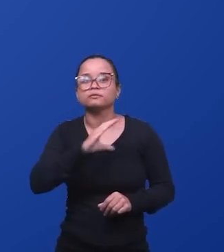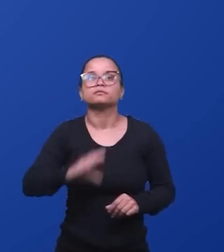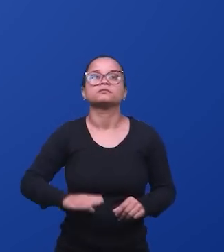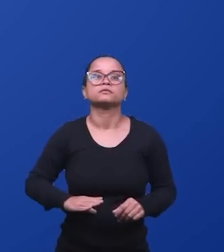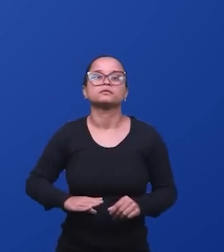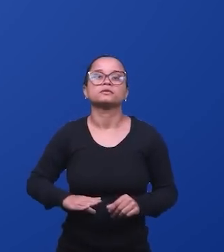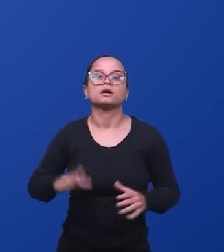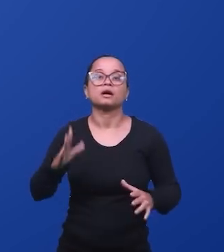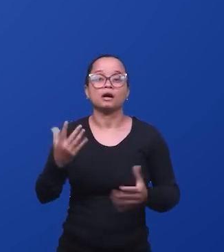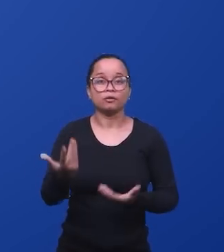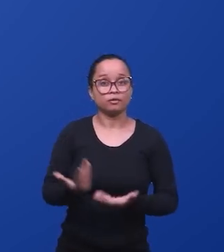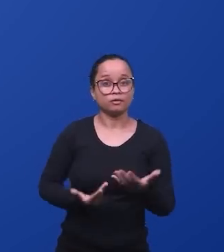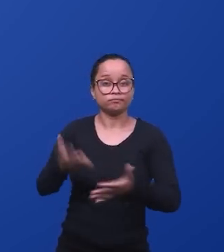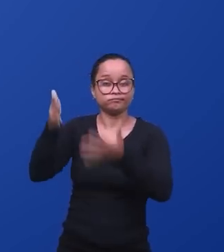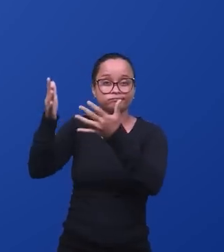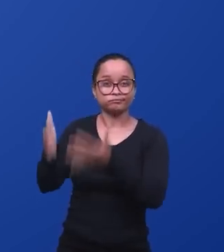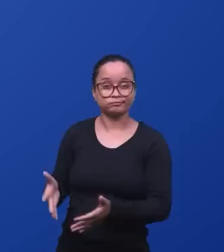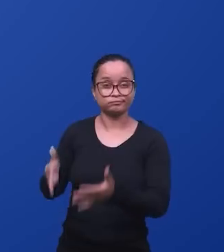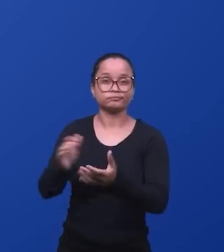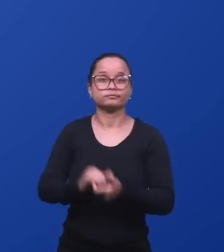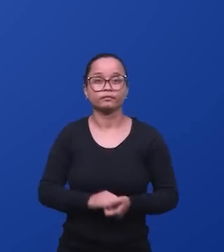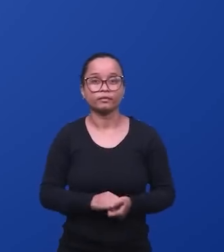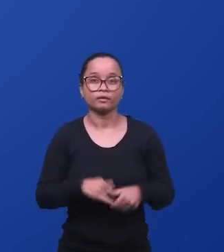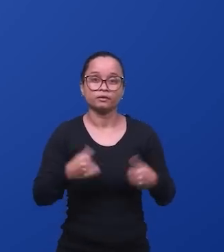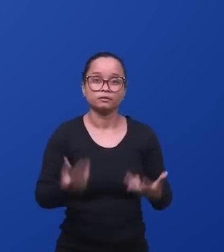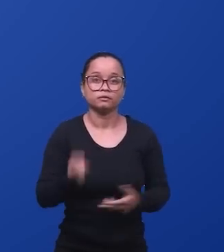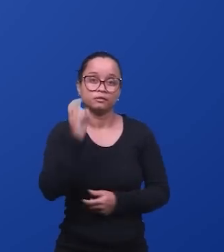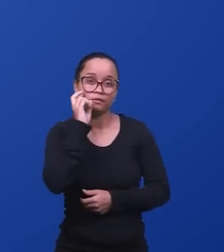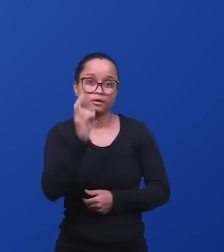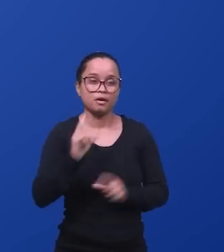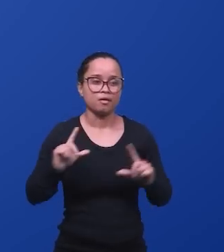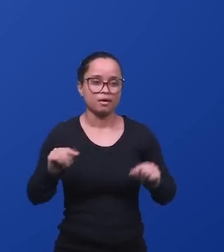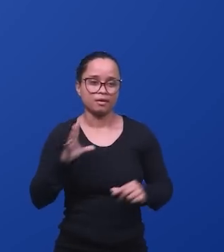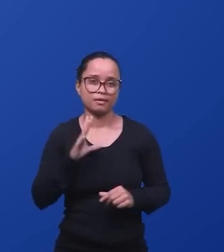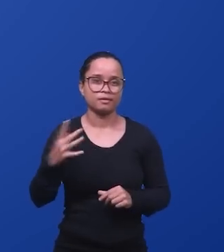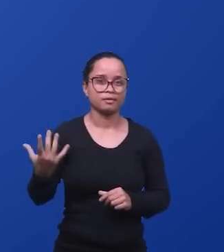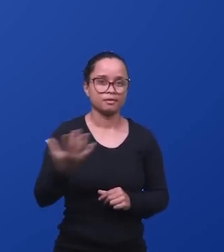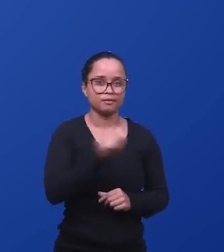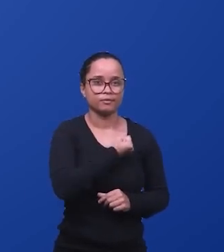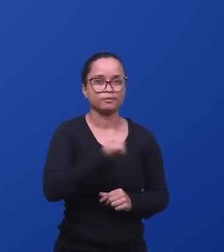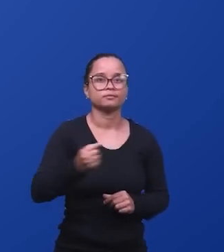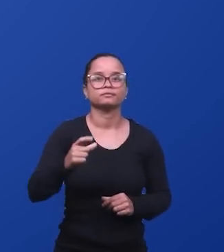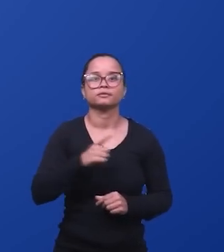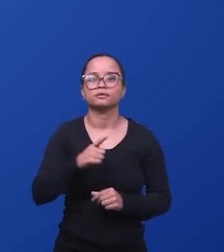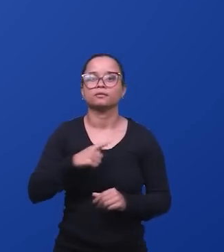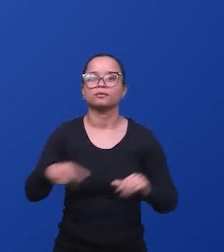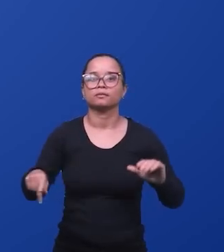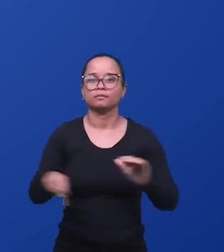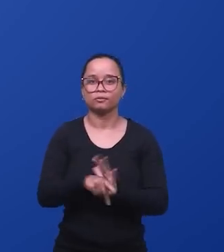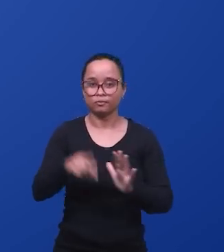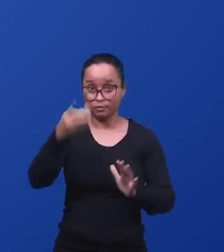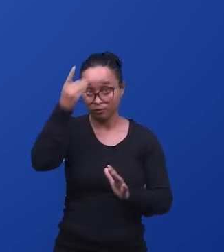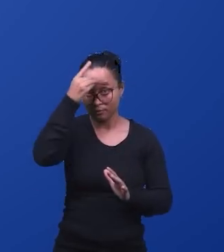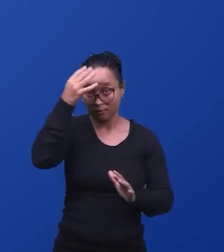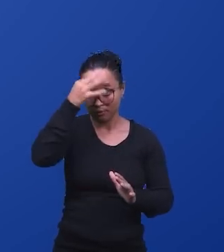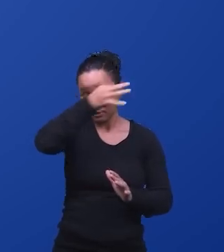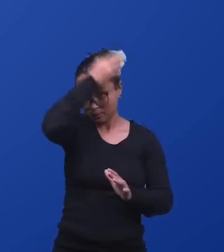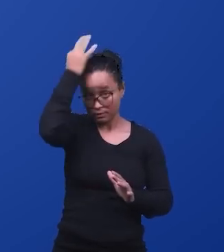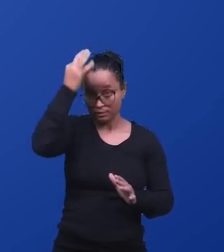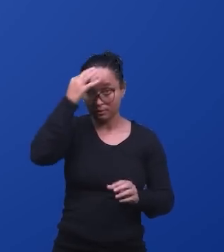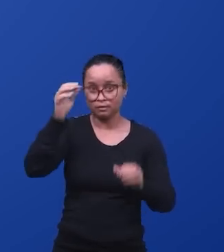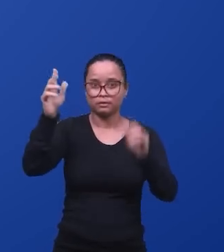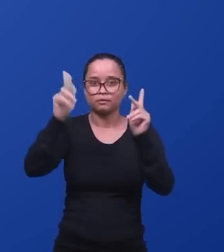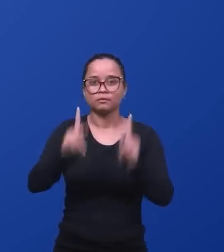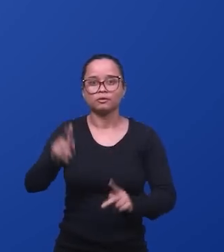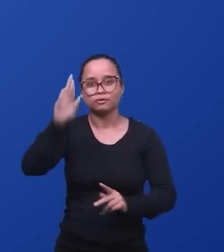ao corpo, à igreja, e nós vemos que brota salvação, porque ela é gerada pelos dons espirituais. A